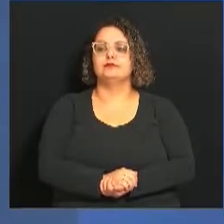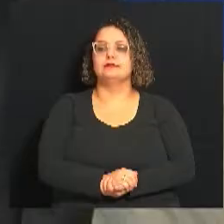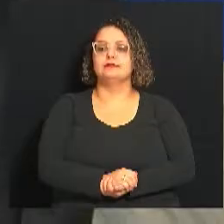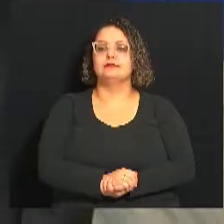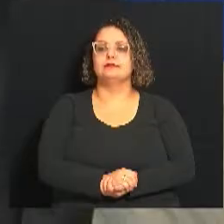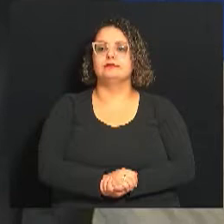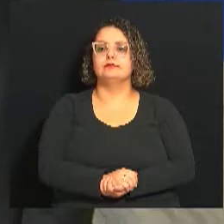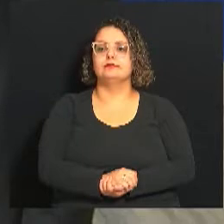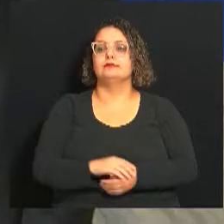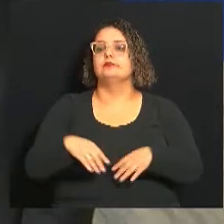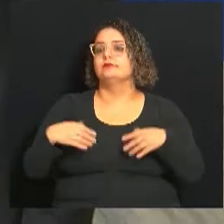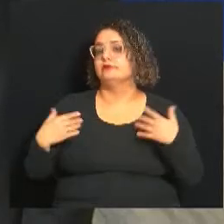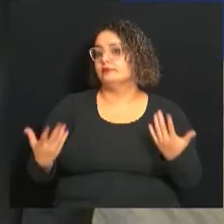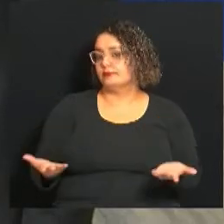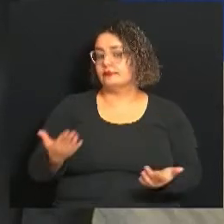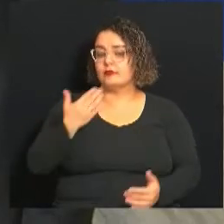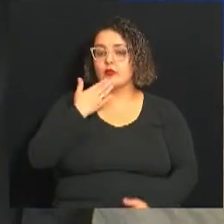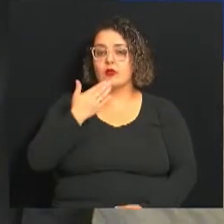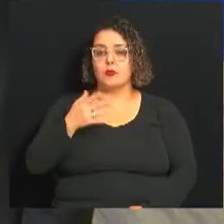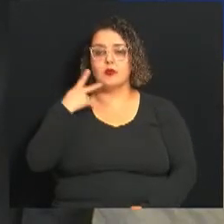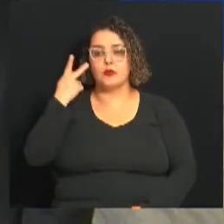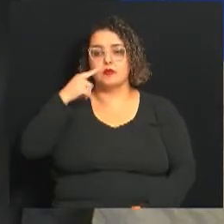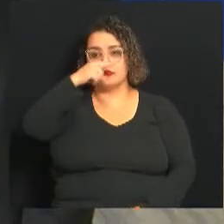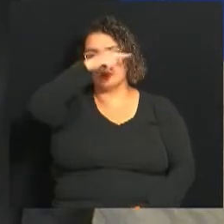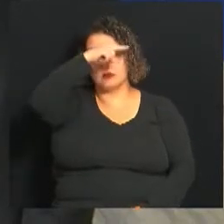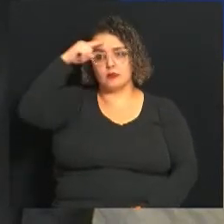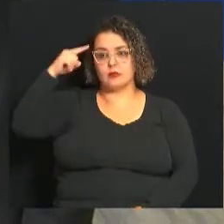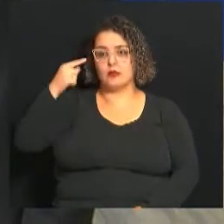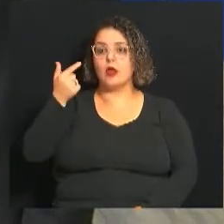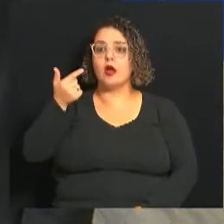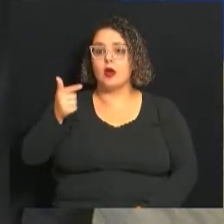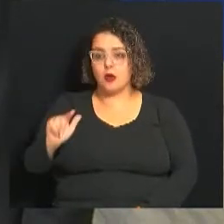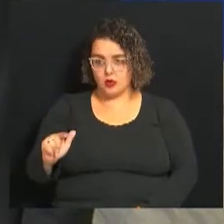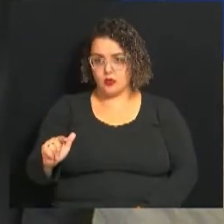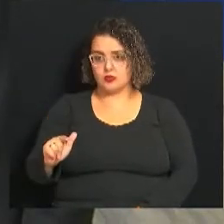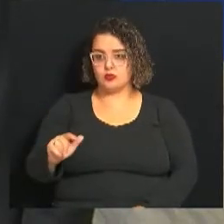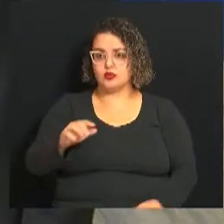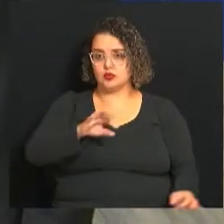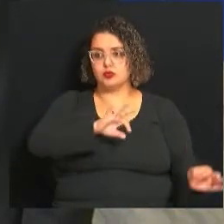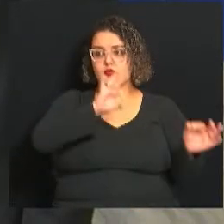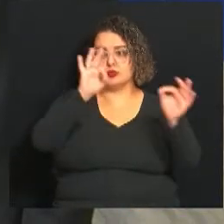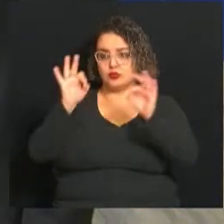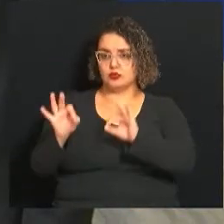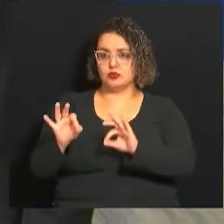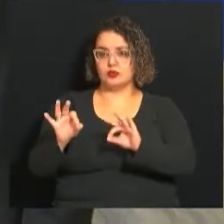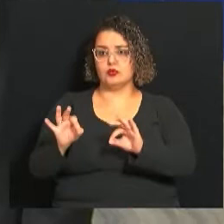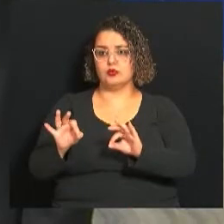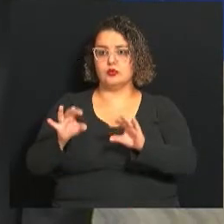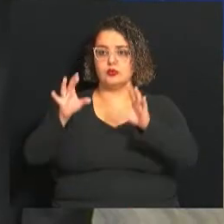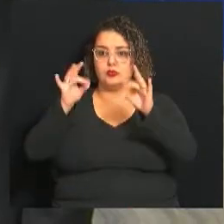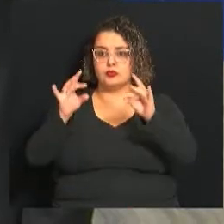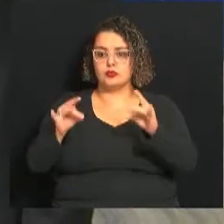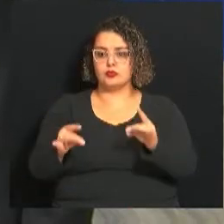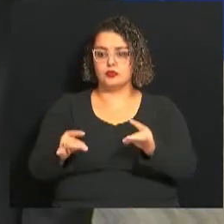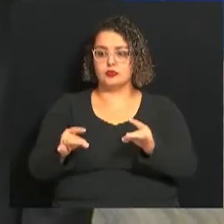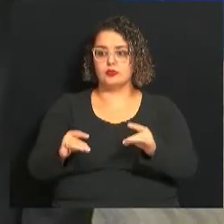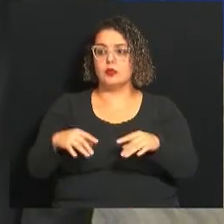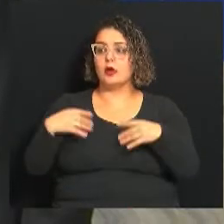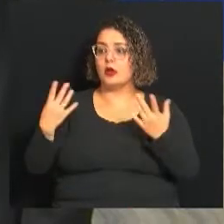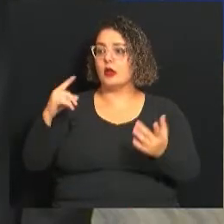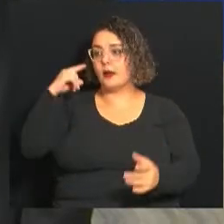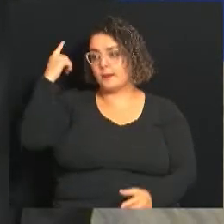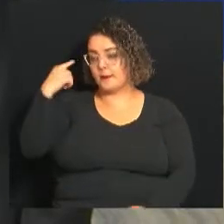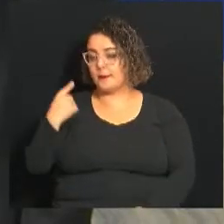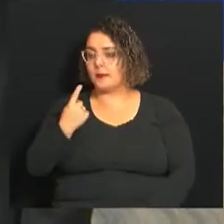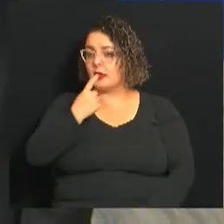Aí este é o pedido, então, do vereador Otto Alejandro e a gente segue acompanhando, então, os desdobramentos. E Mirna Abreu, além